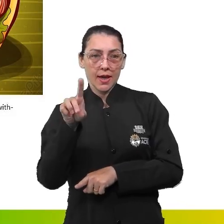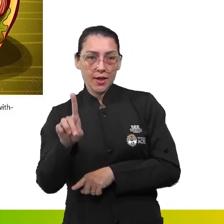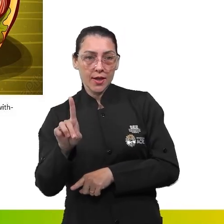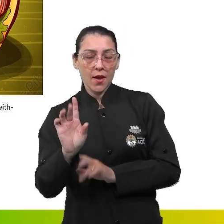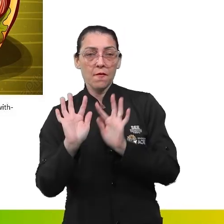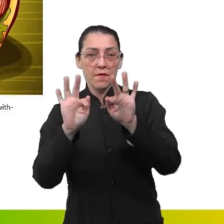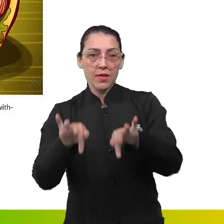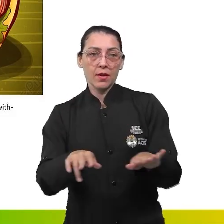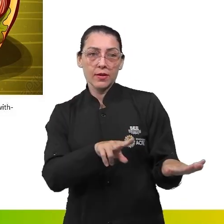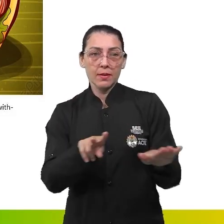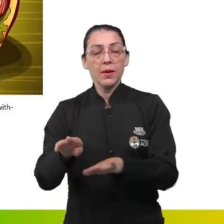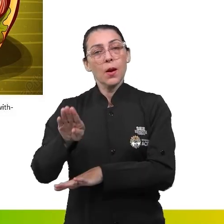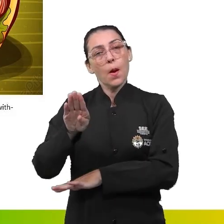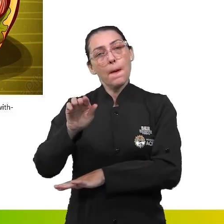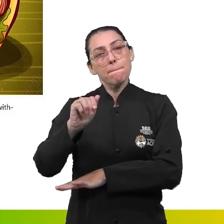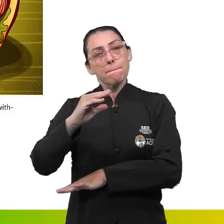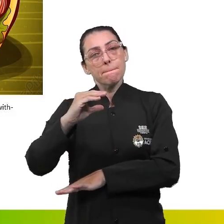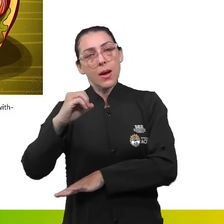de semana,